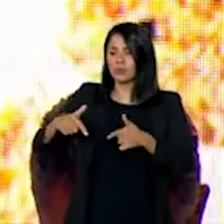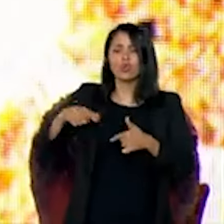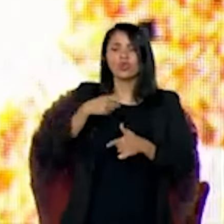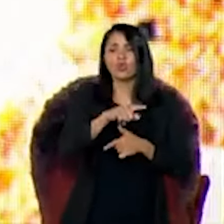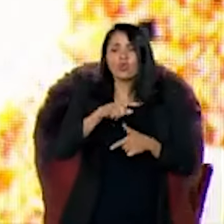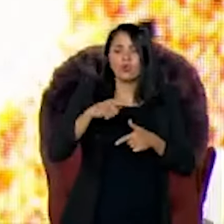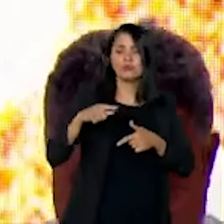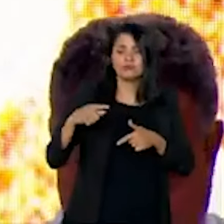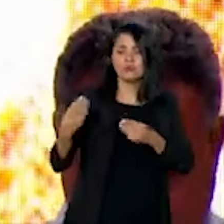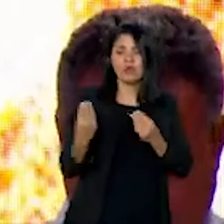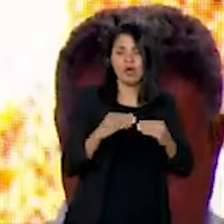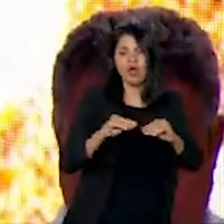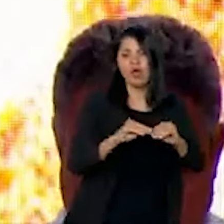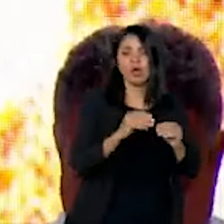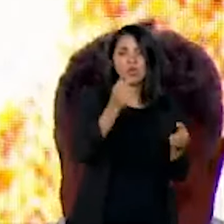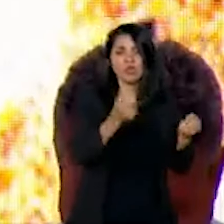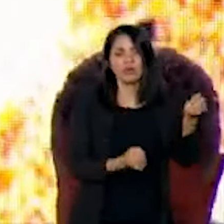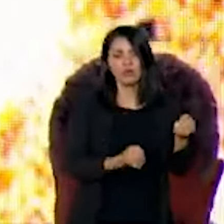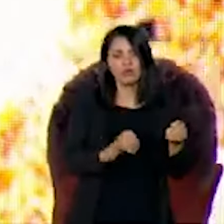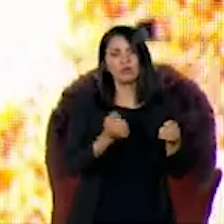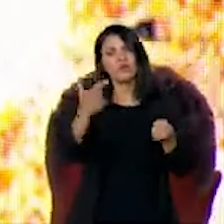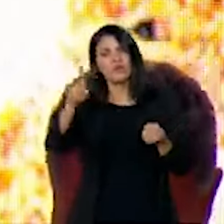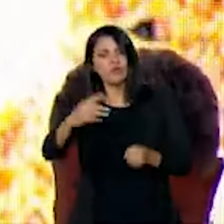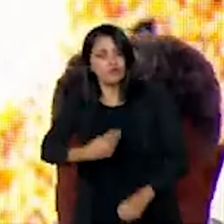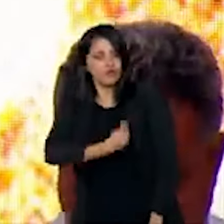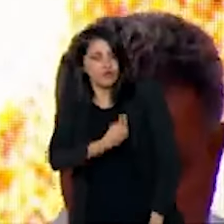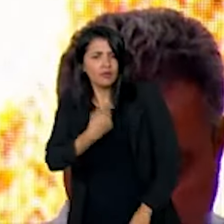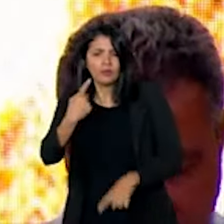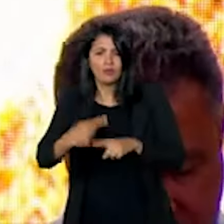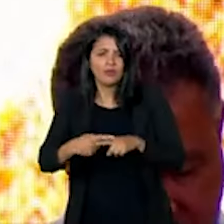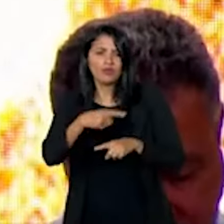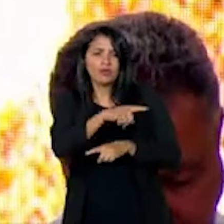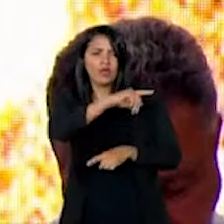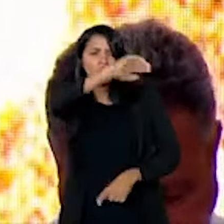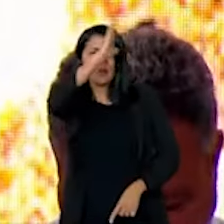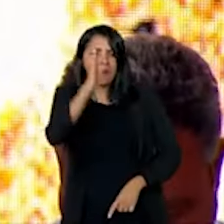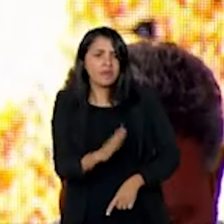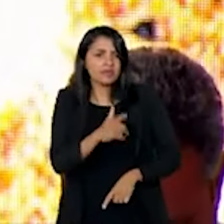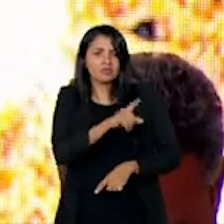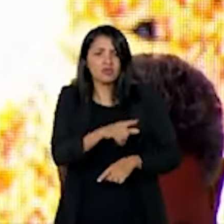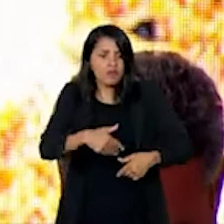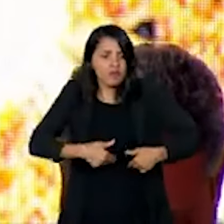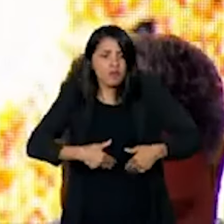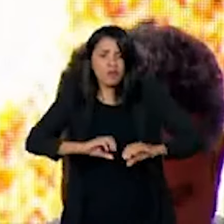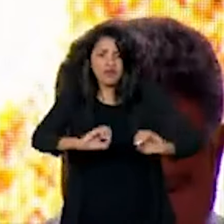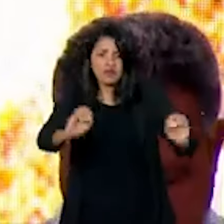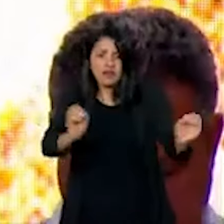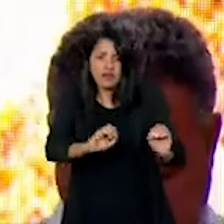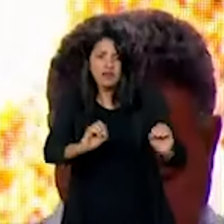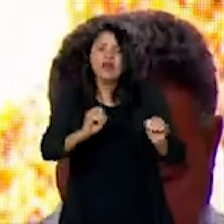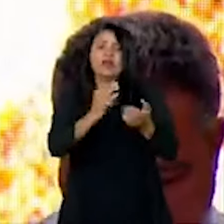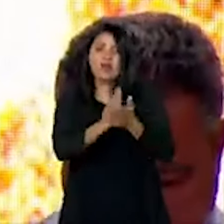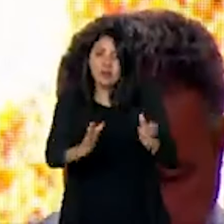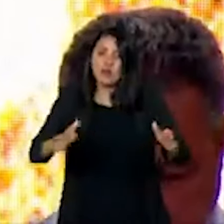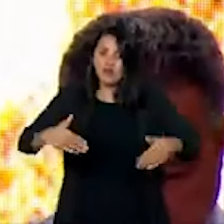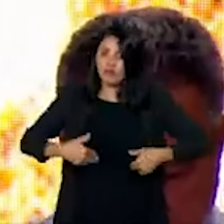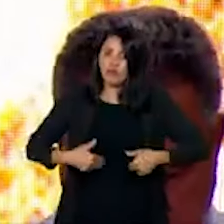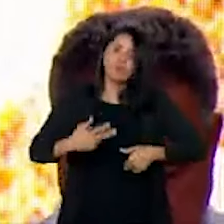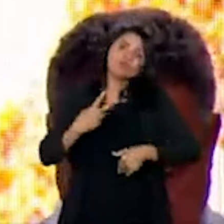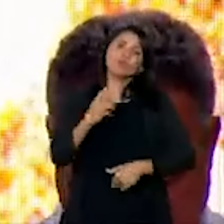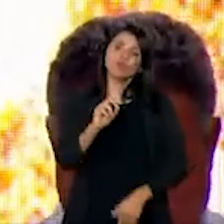carro? Ou seja, foram viver, porque nós deixamos o Brasil sem fome. A fome acabou nesse país